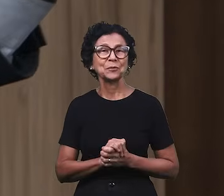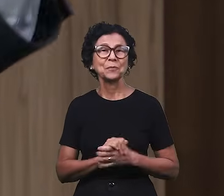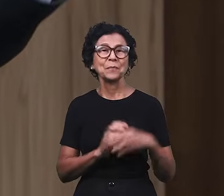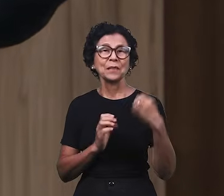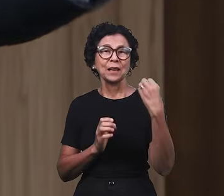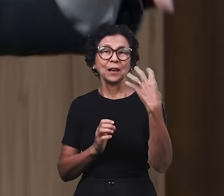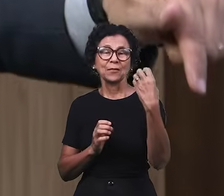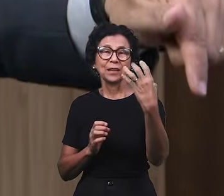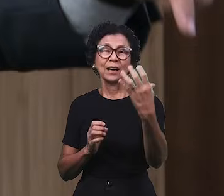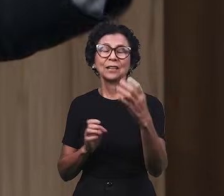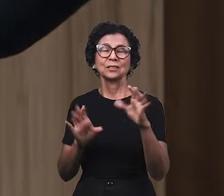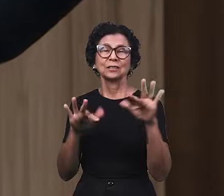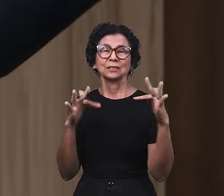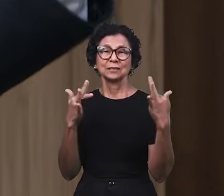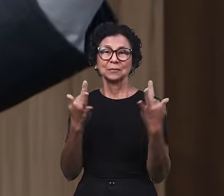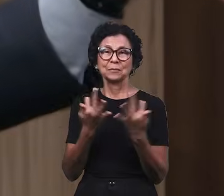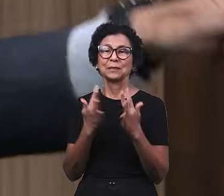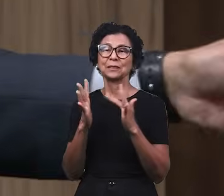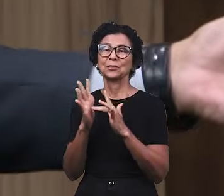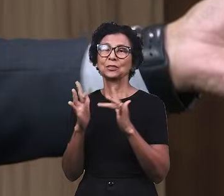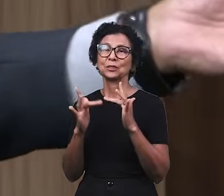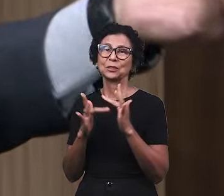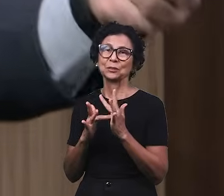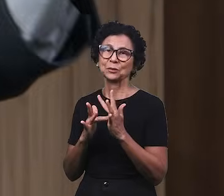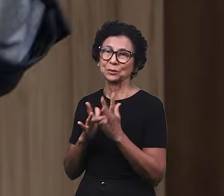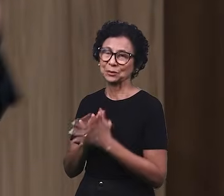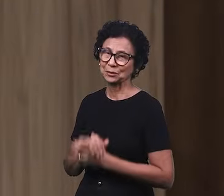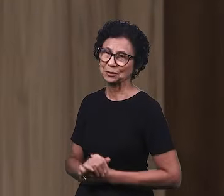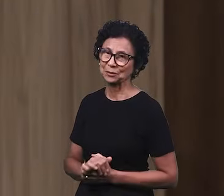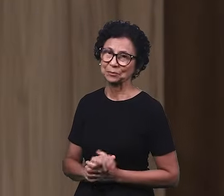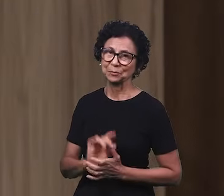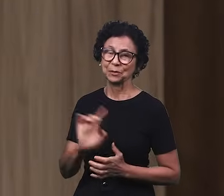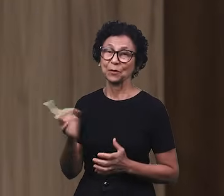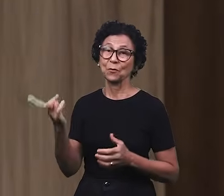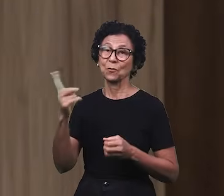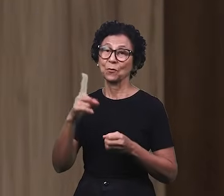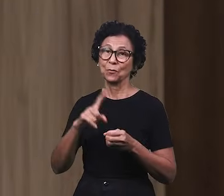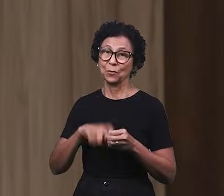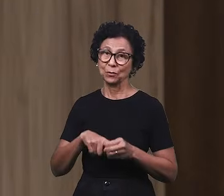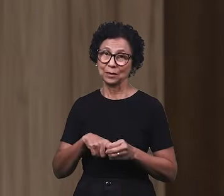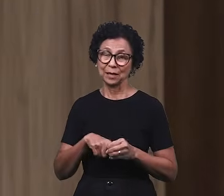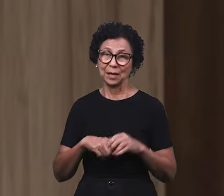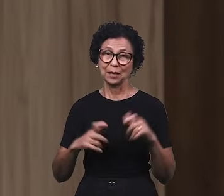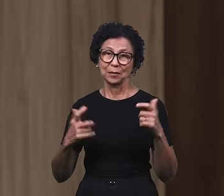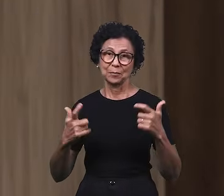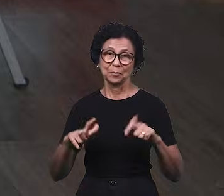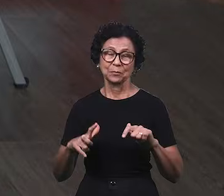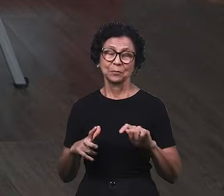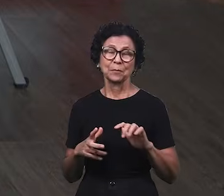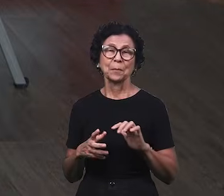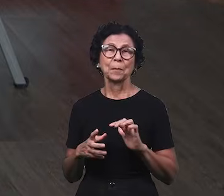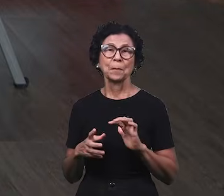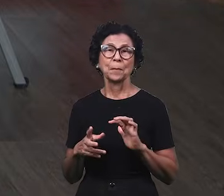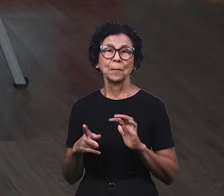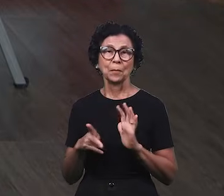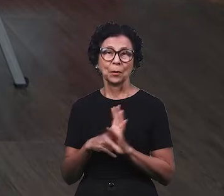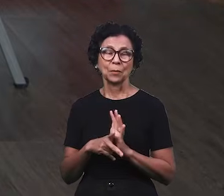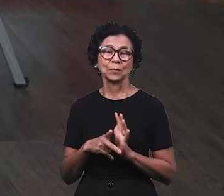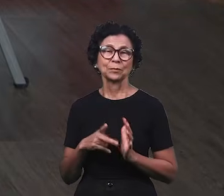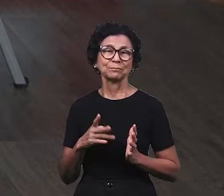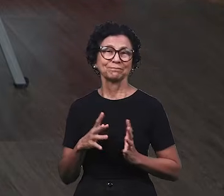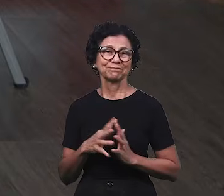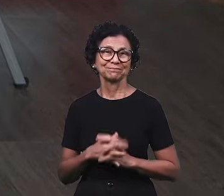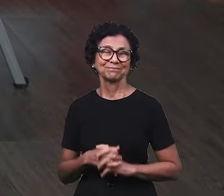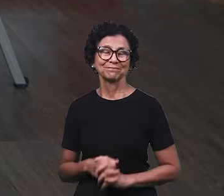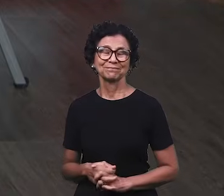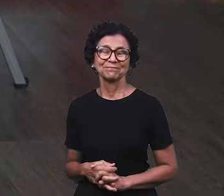Jesus, da sua família, até o seu retorno à Terra Santa. Não é? Tem um detalhe aqui muito